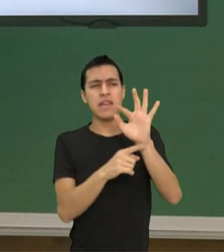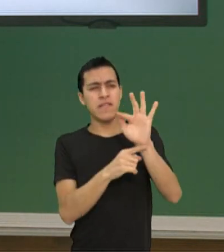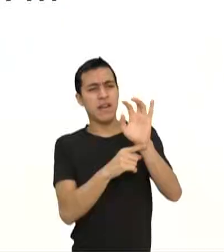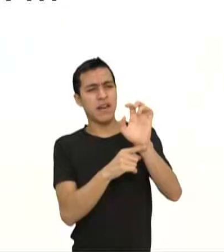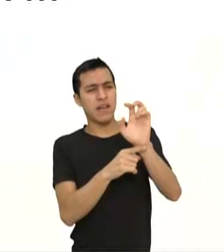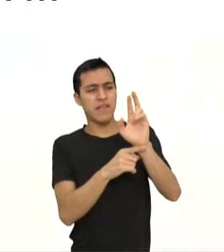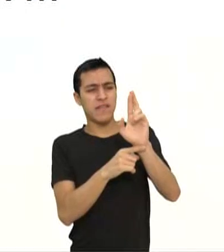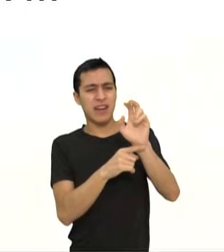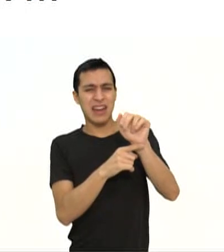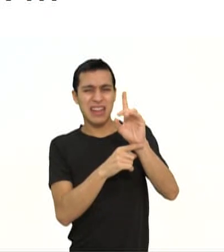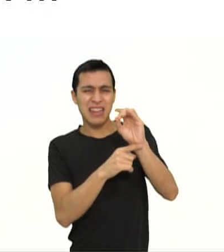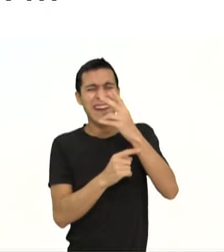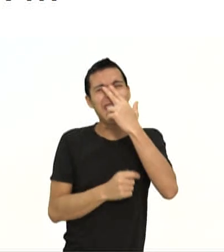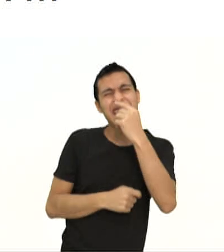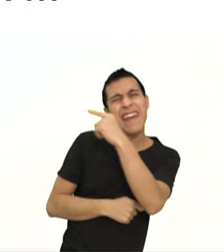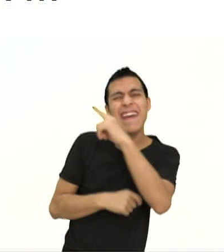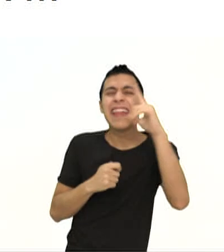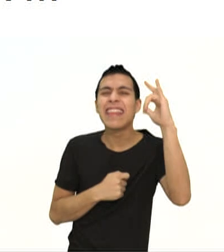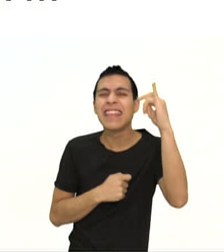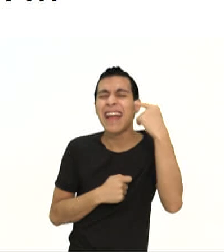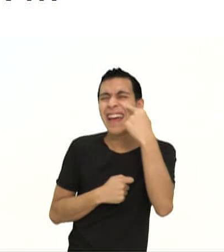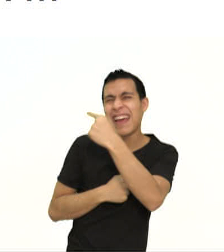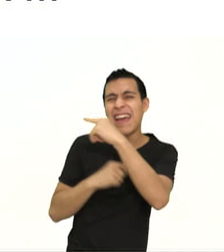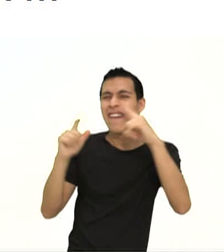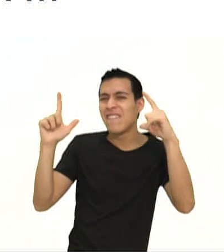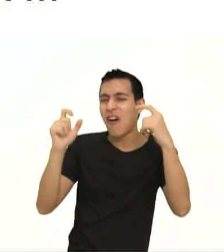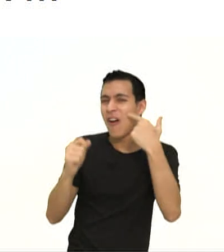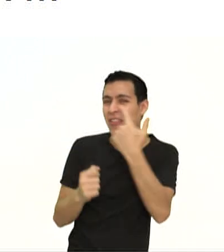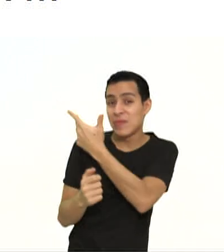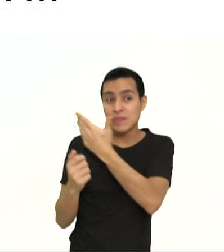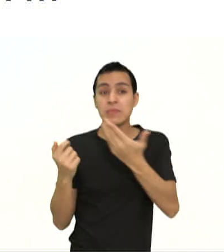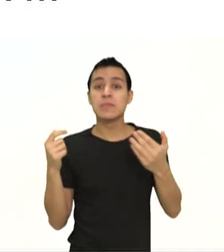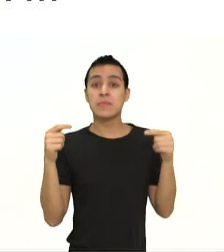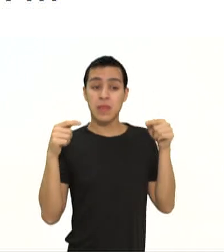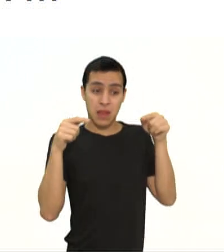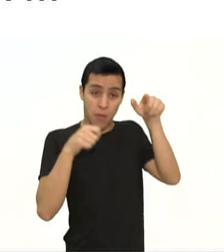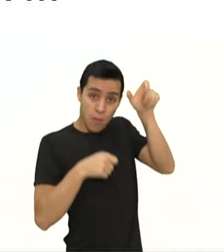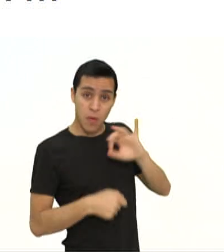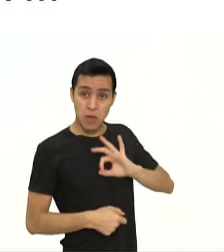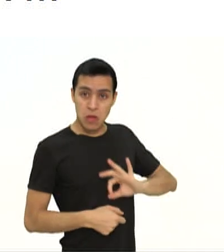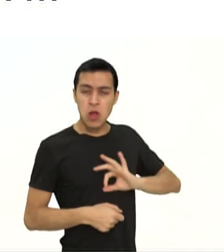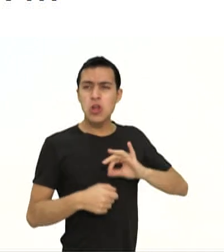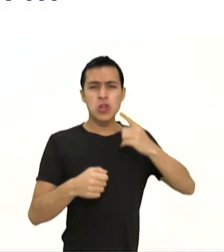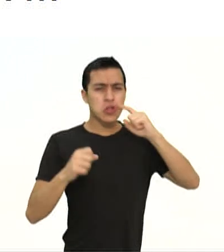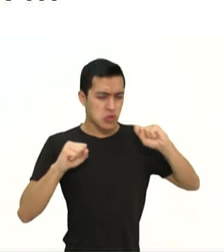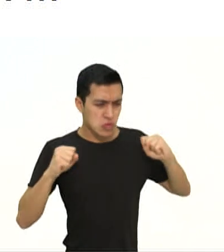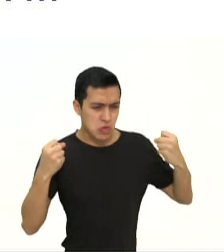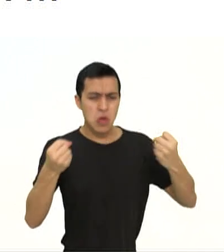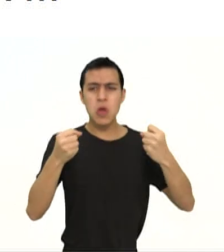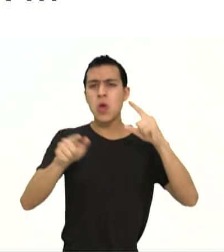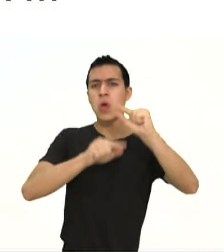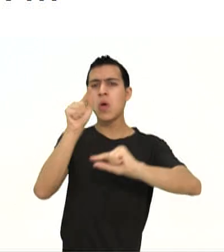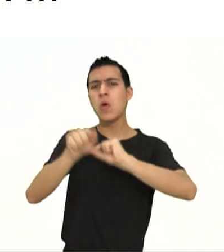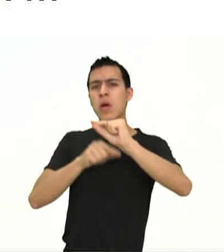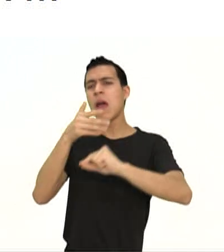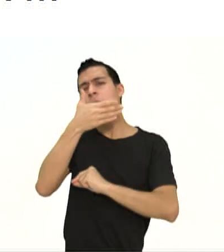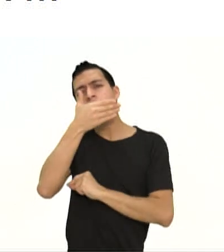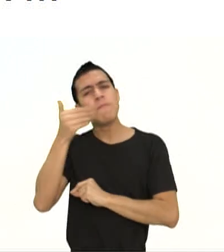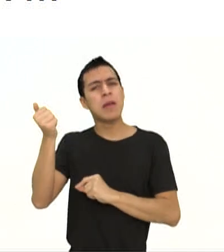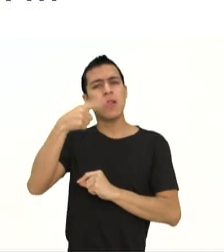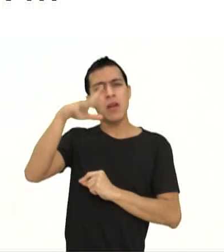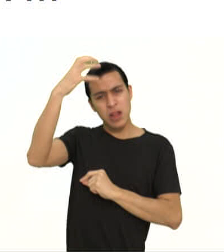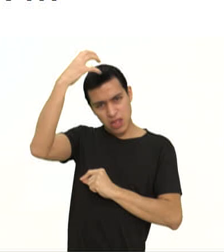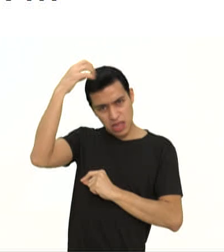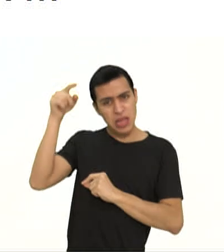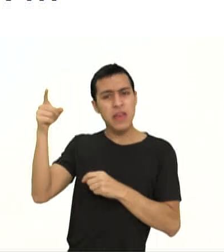Insta dele, ó, domínio francês havia acentuado as desigualdades sociais, portanto, para os revoltosos era melhor o